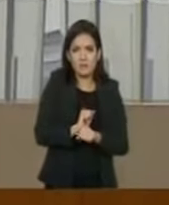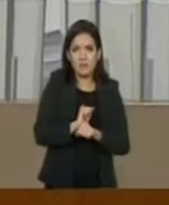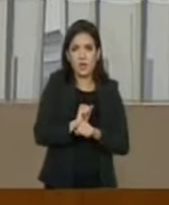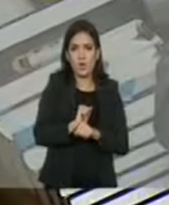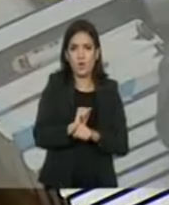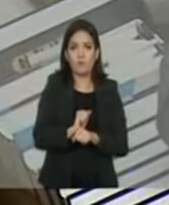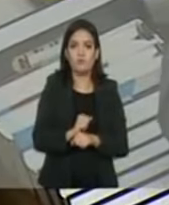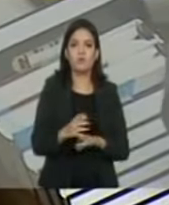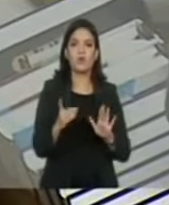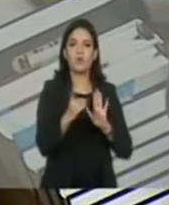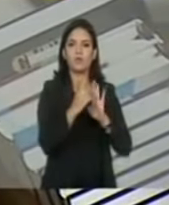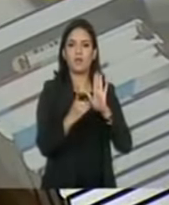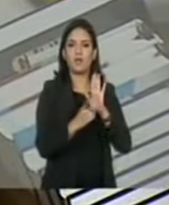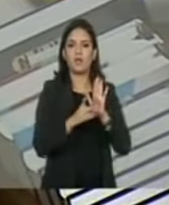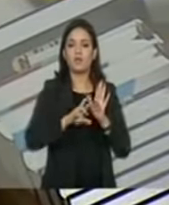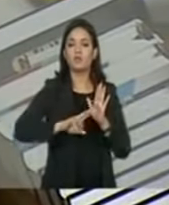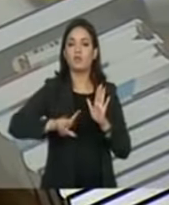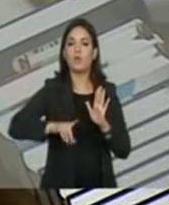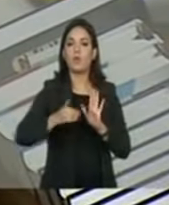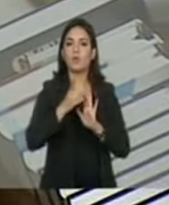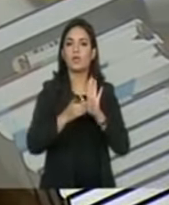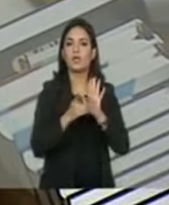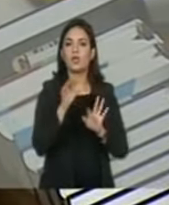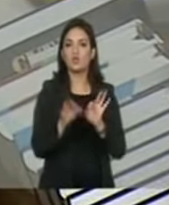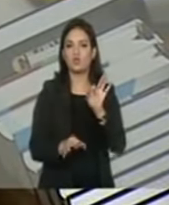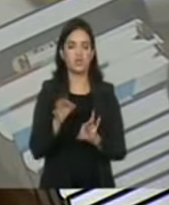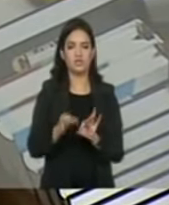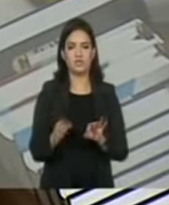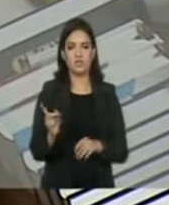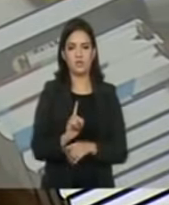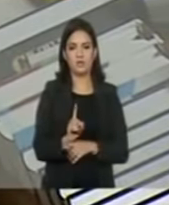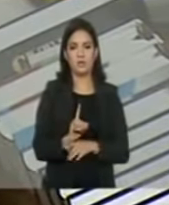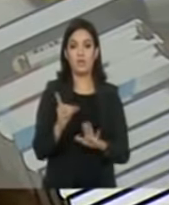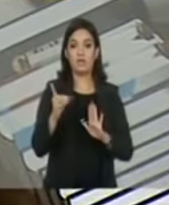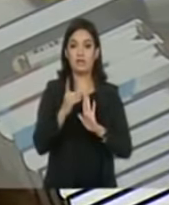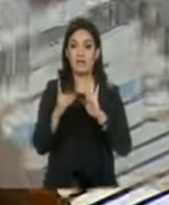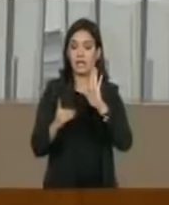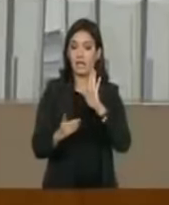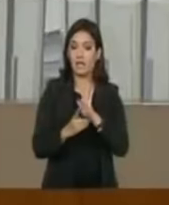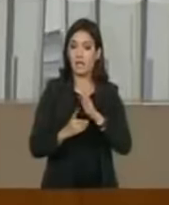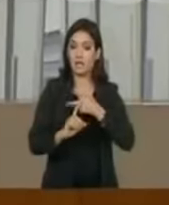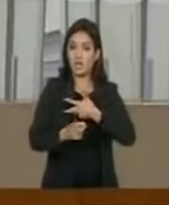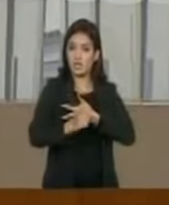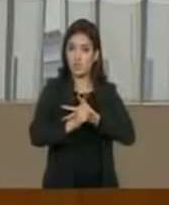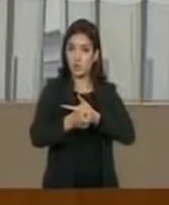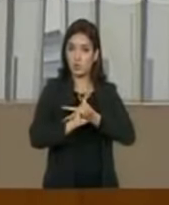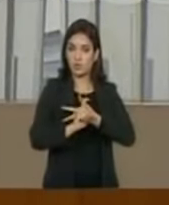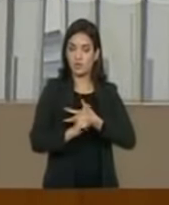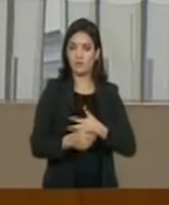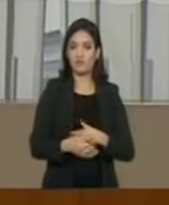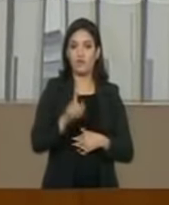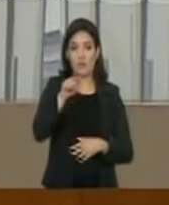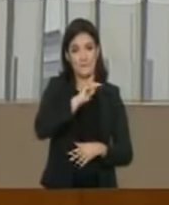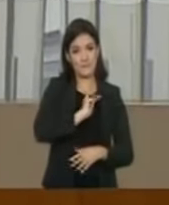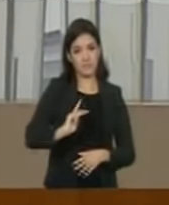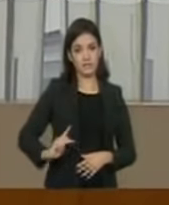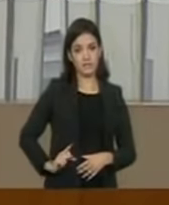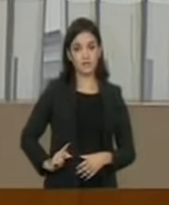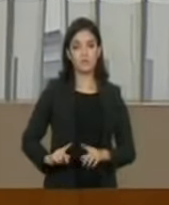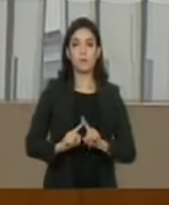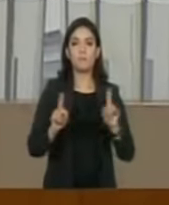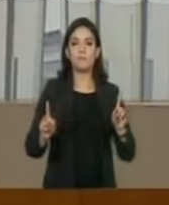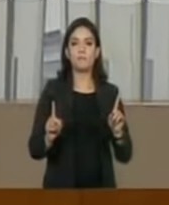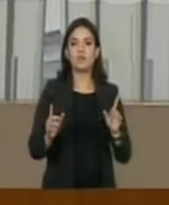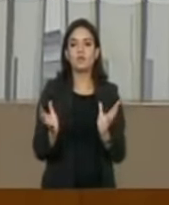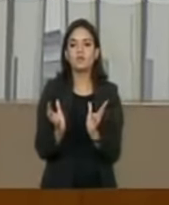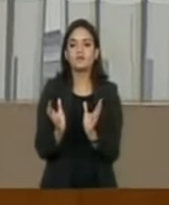decreto não é um decreto judiciário não é decreto do executivo judicial presidencial mas a comunidade jurídica